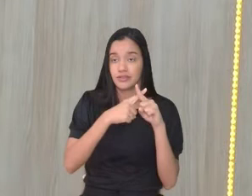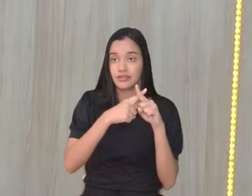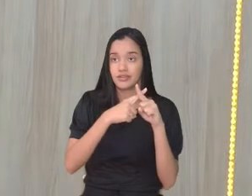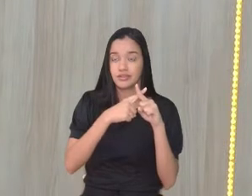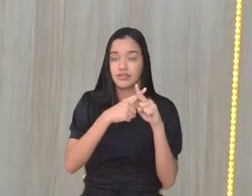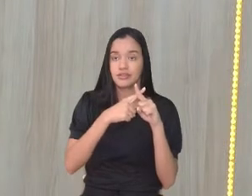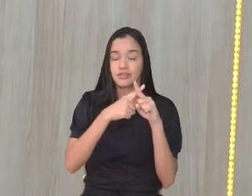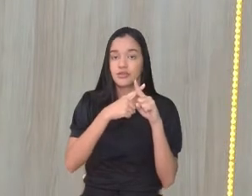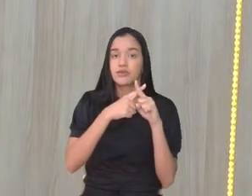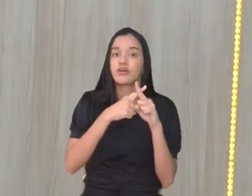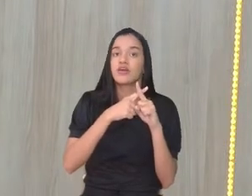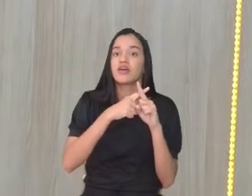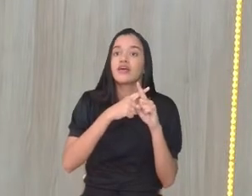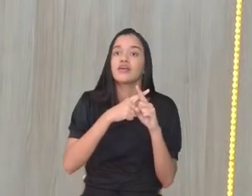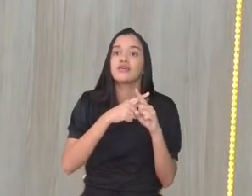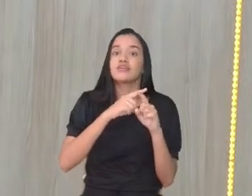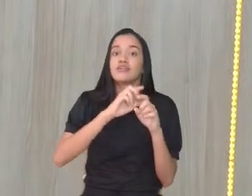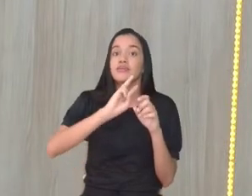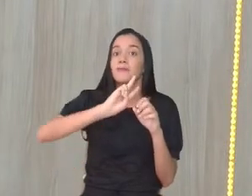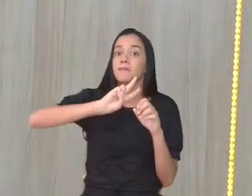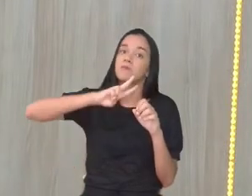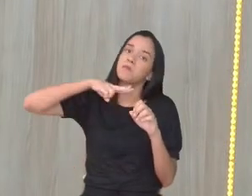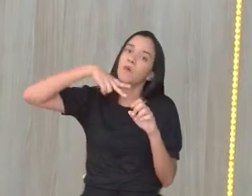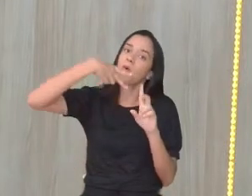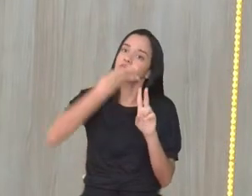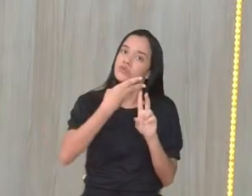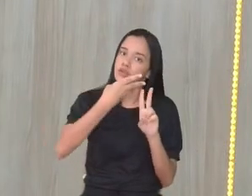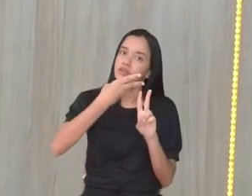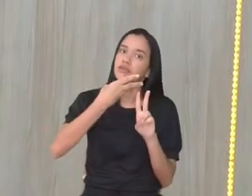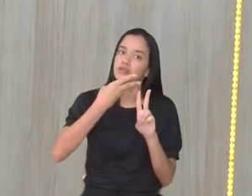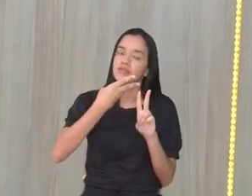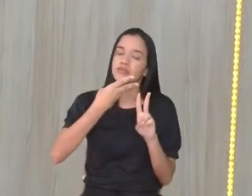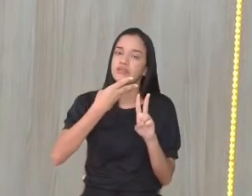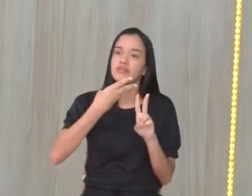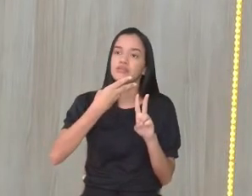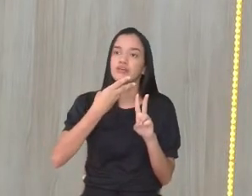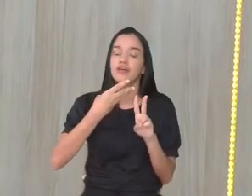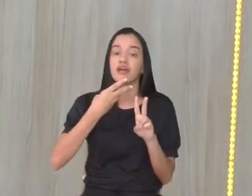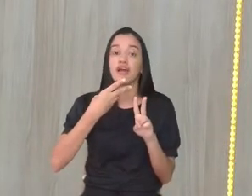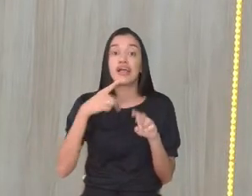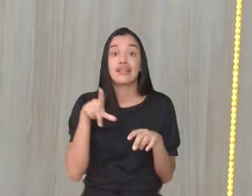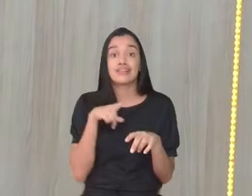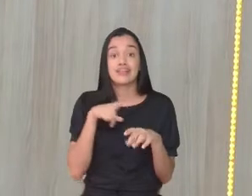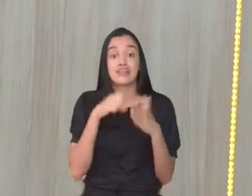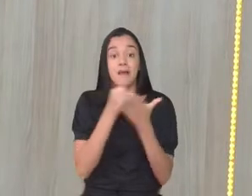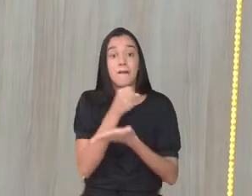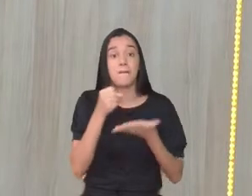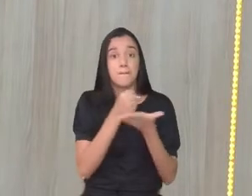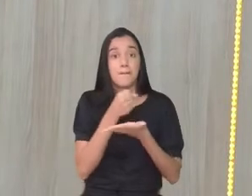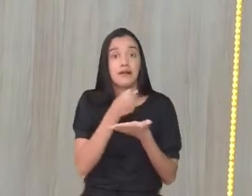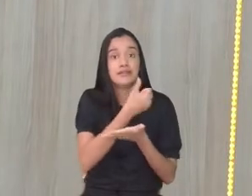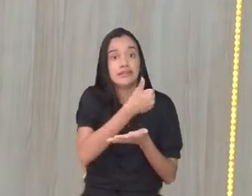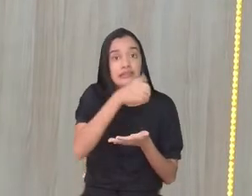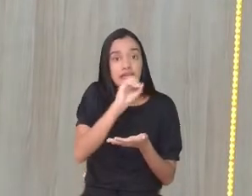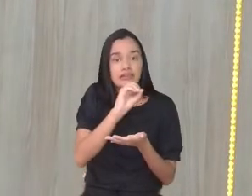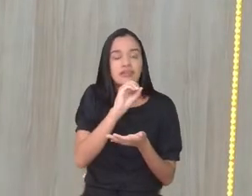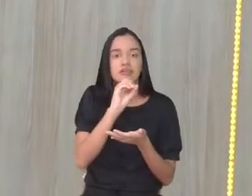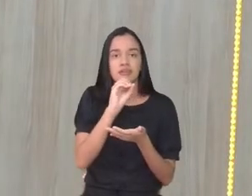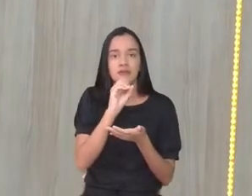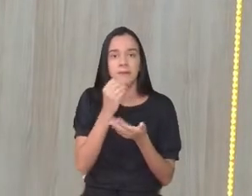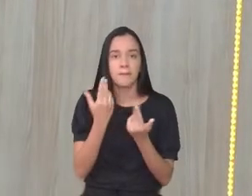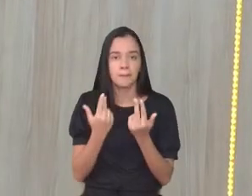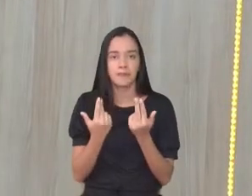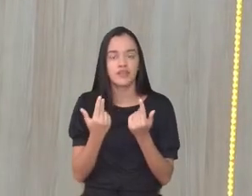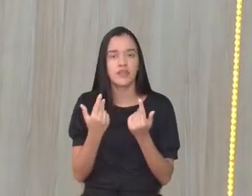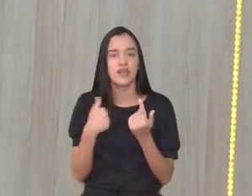de potências, beleza? Uma potência e outra potência de mesma base, ó, base 10 e base 10. A